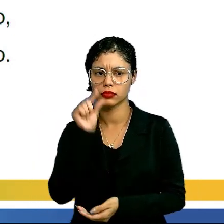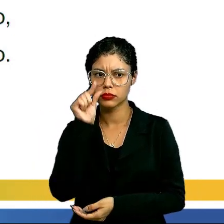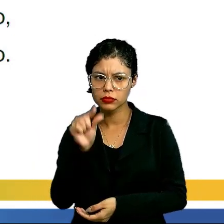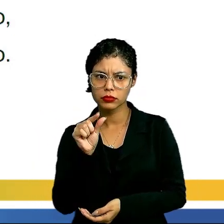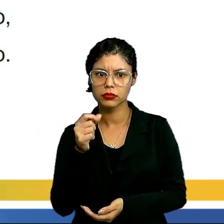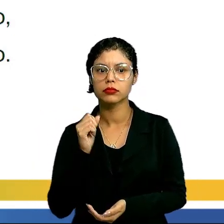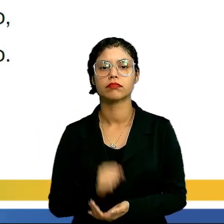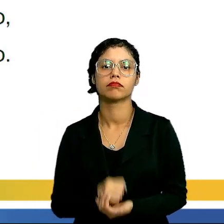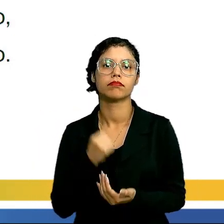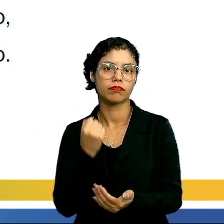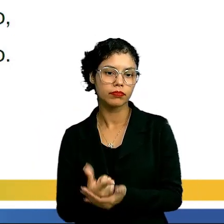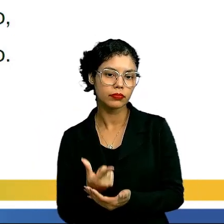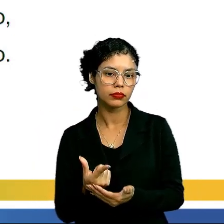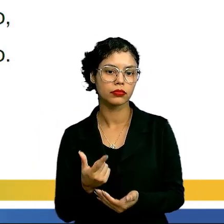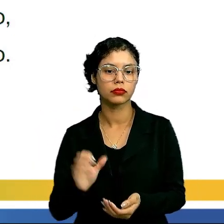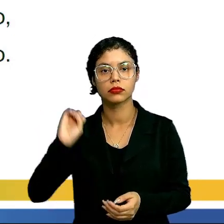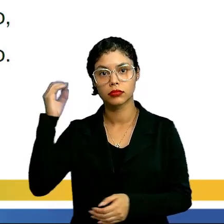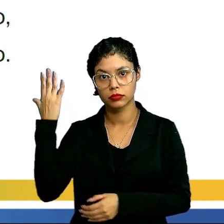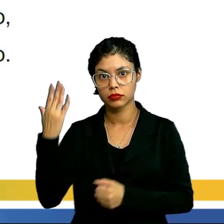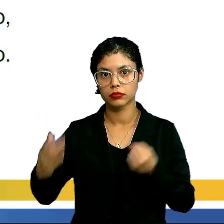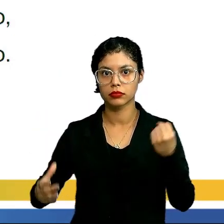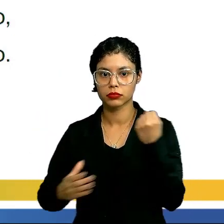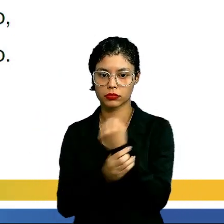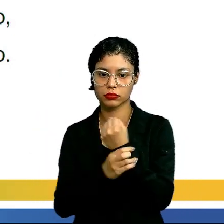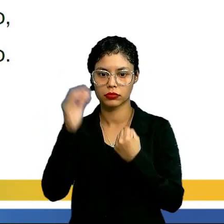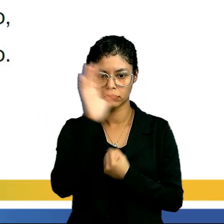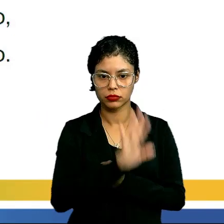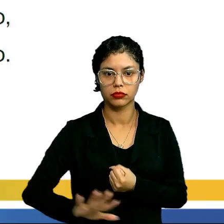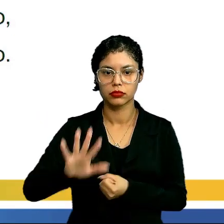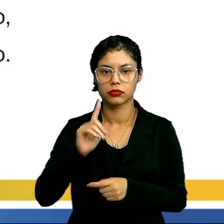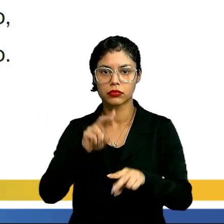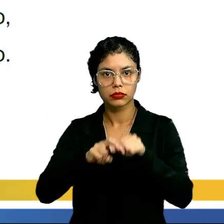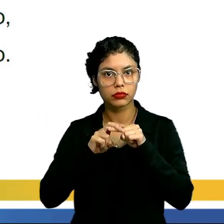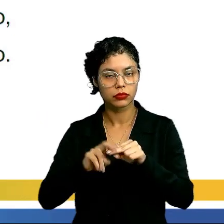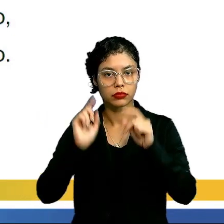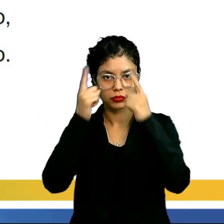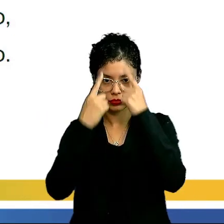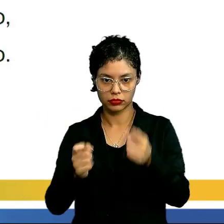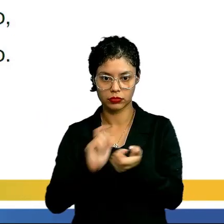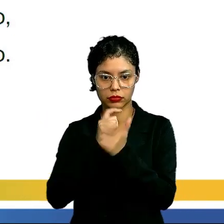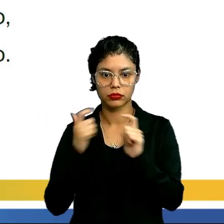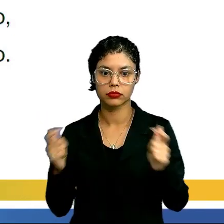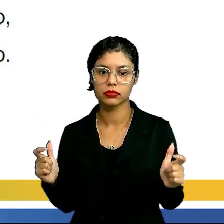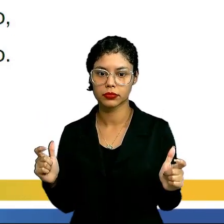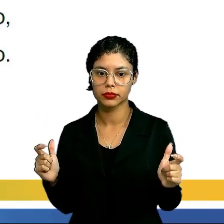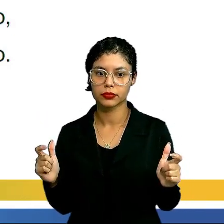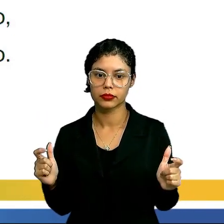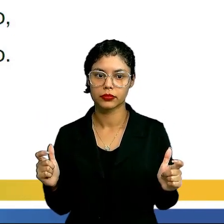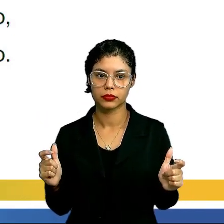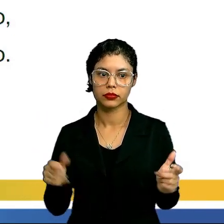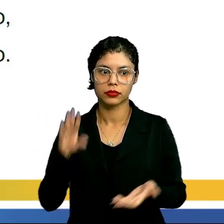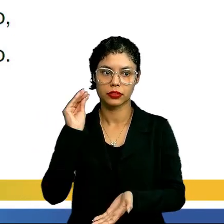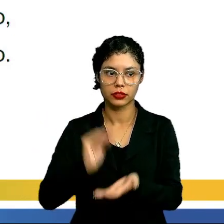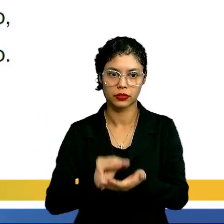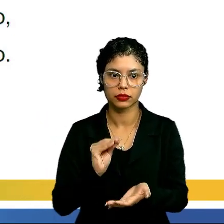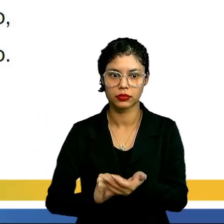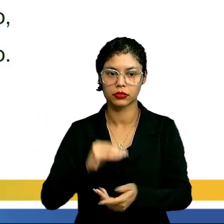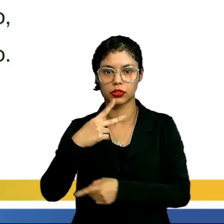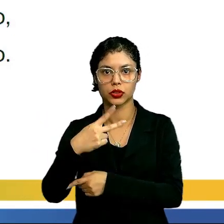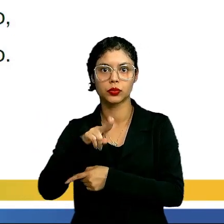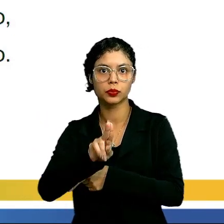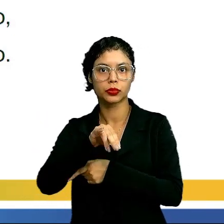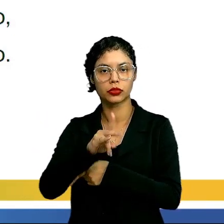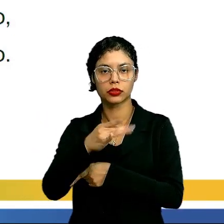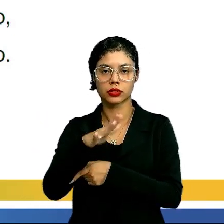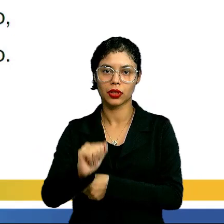pouco investimento no caso, em segurança nacional. Por isso que a violência ela é tão alta. Essa questão da impunidade, as pessoas